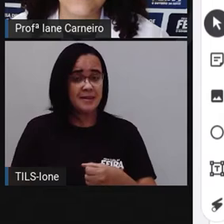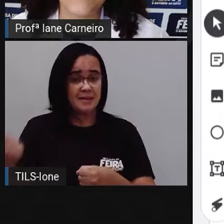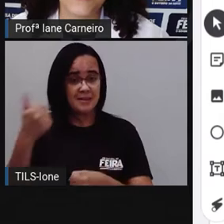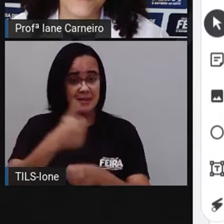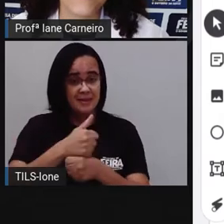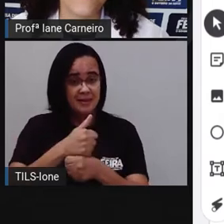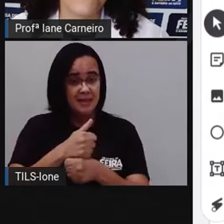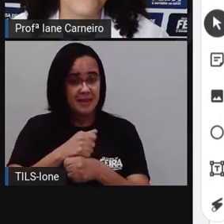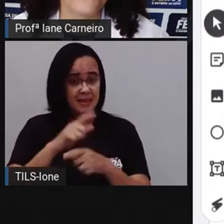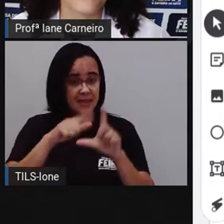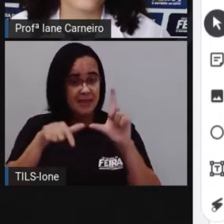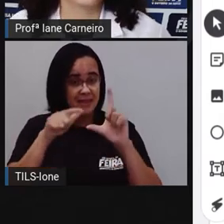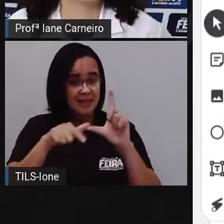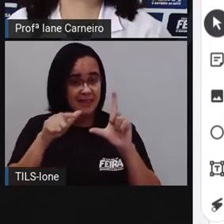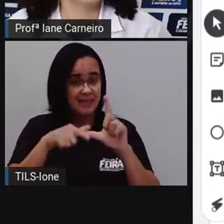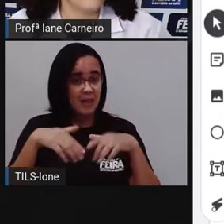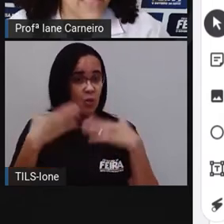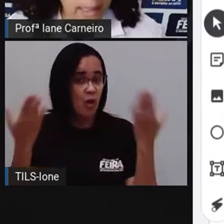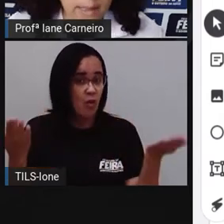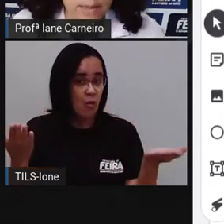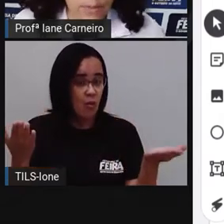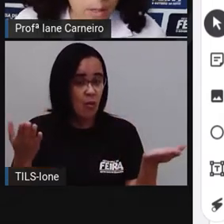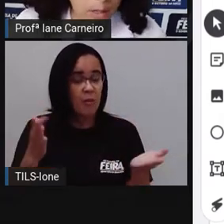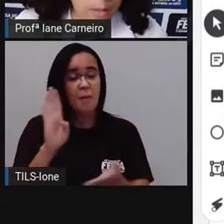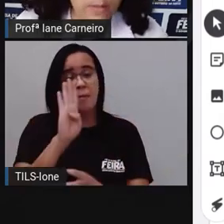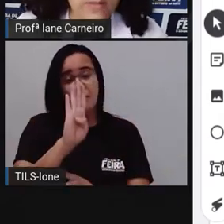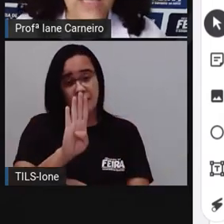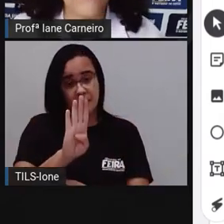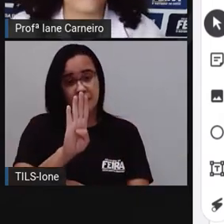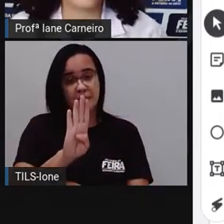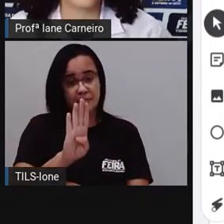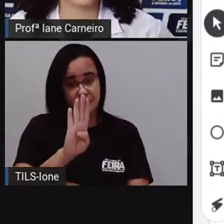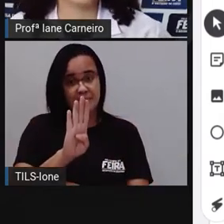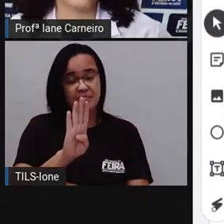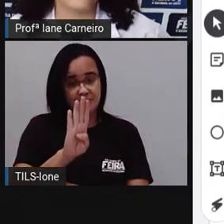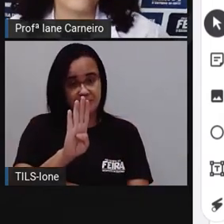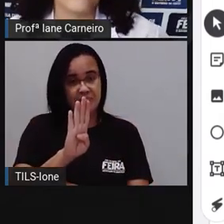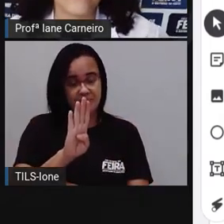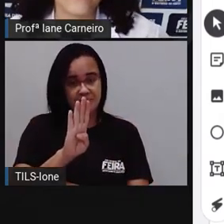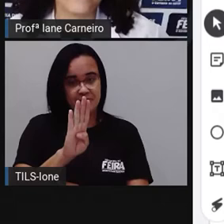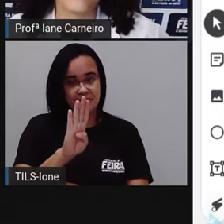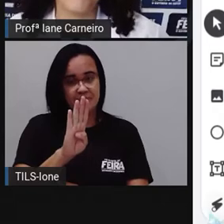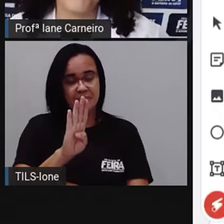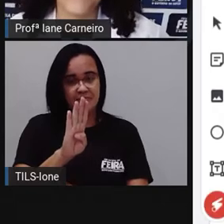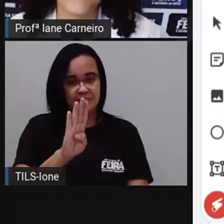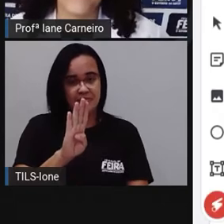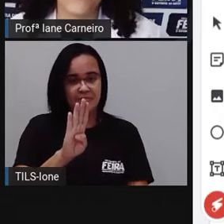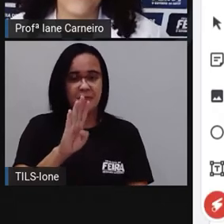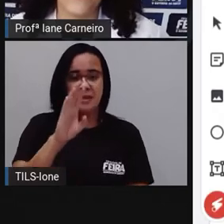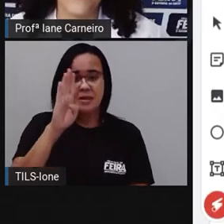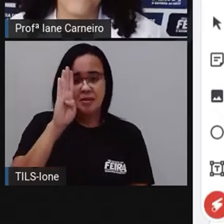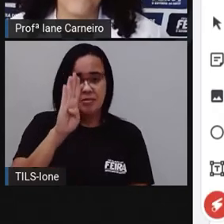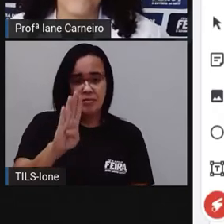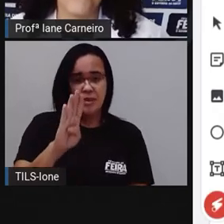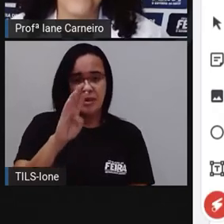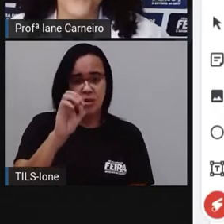tenho que escrever que letra? B. Então, ó, tem que fazer o registro da letra B,